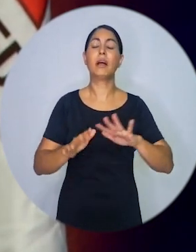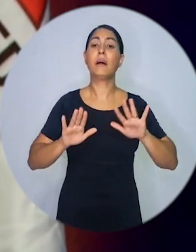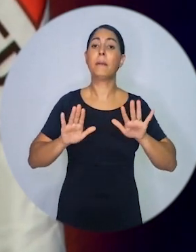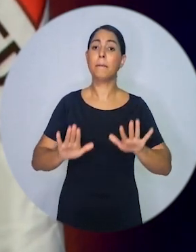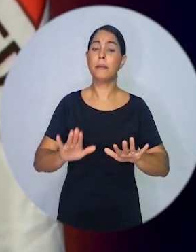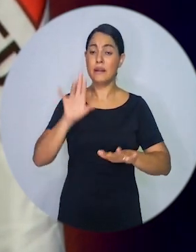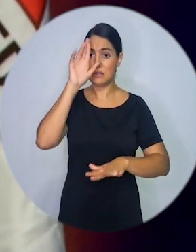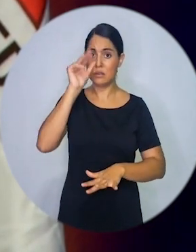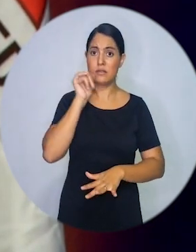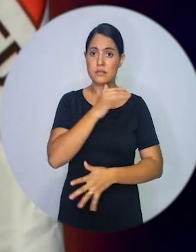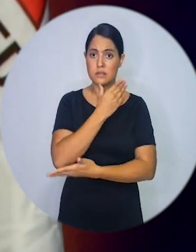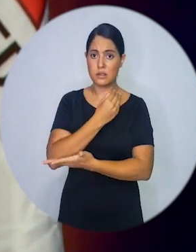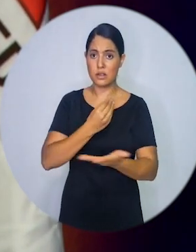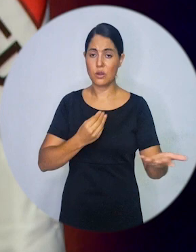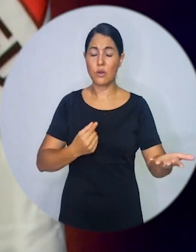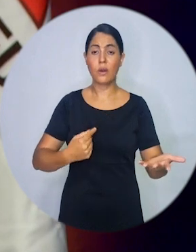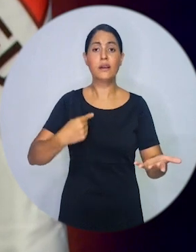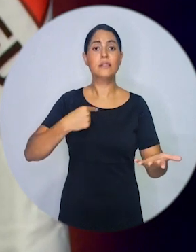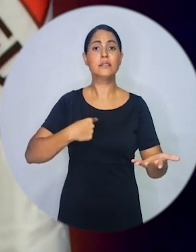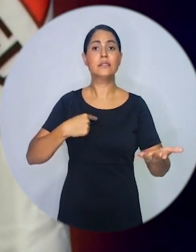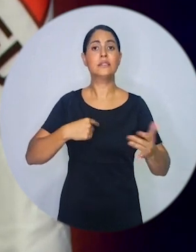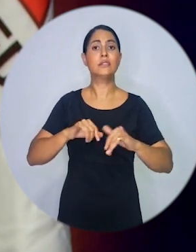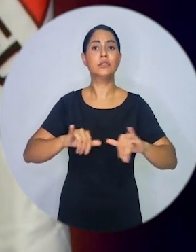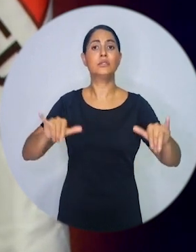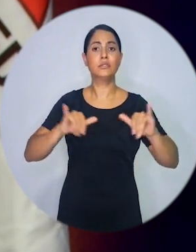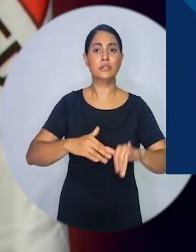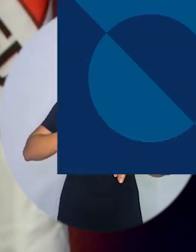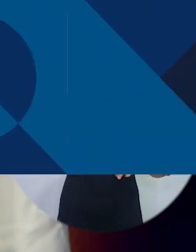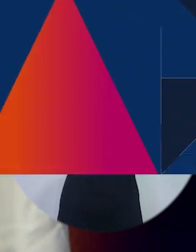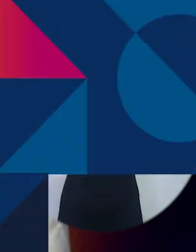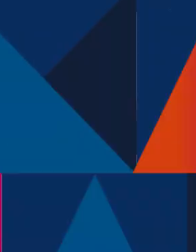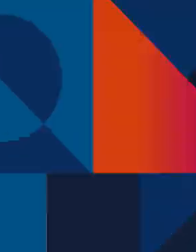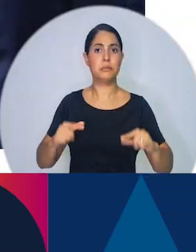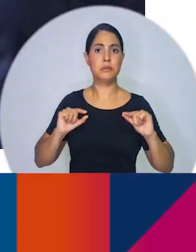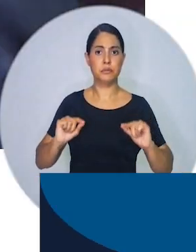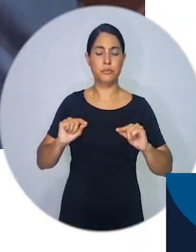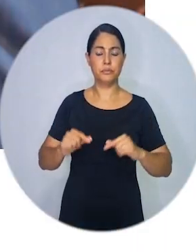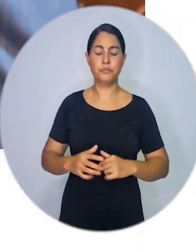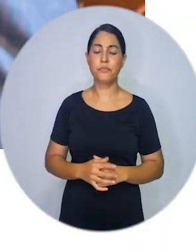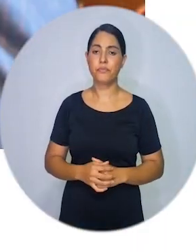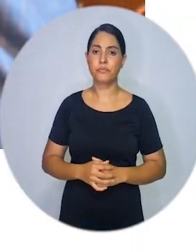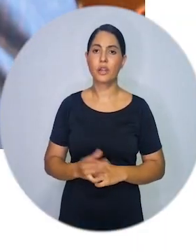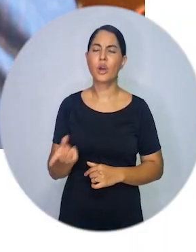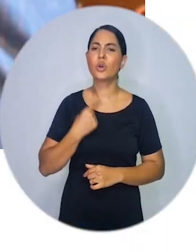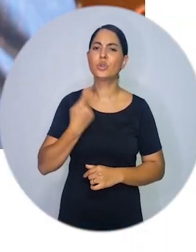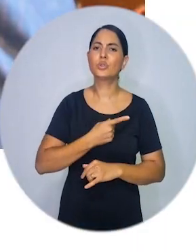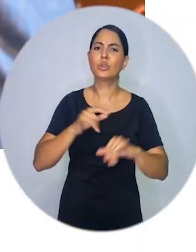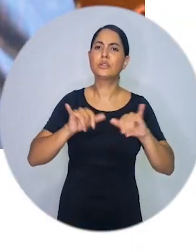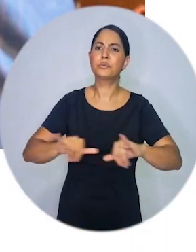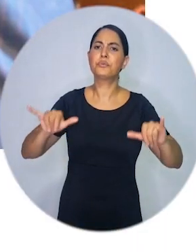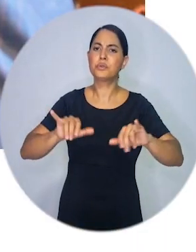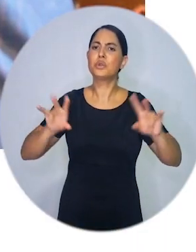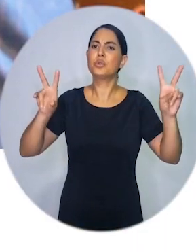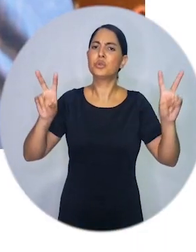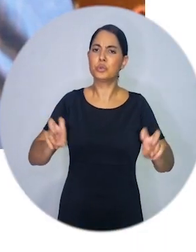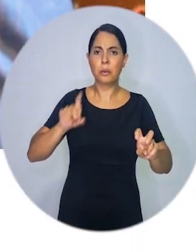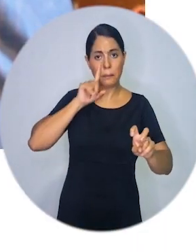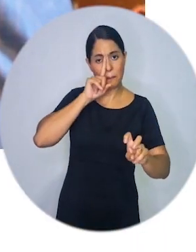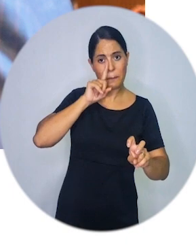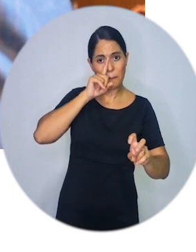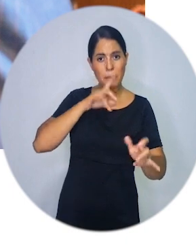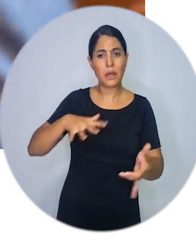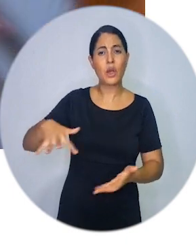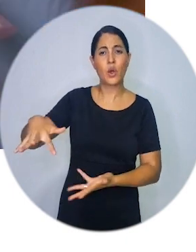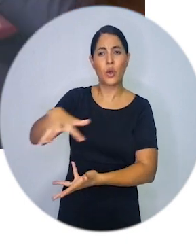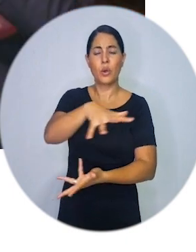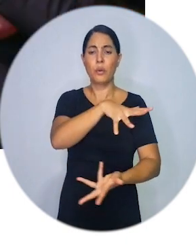virtual. Senhoras e senhores, com esta observação, chego ao último ponto da minha exposição. Estamos falando em risco global, mas